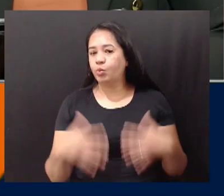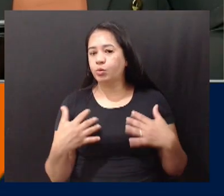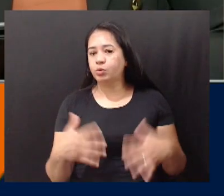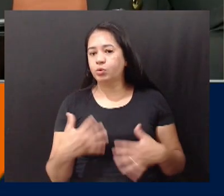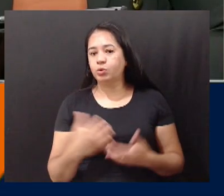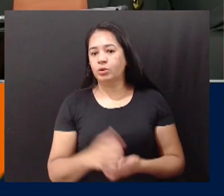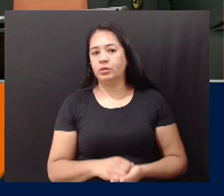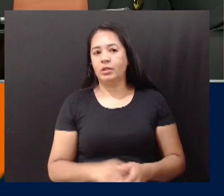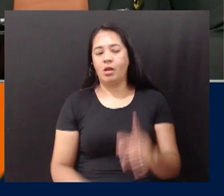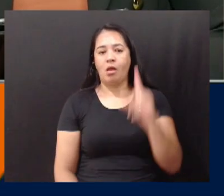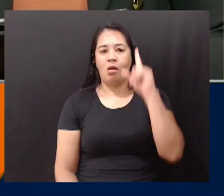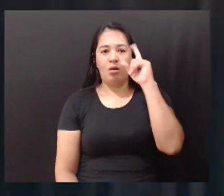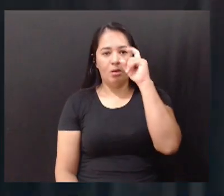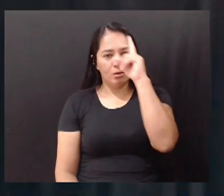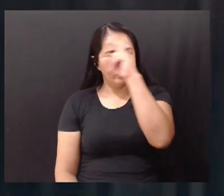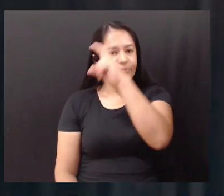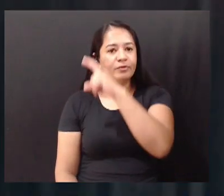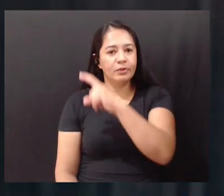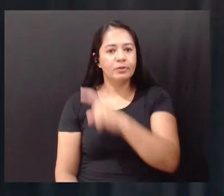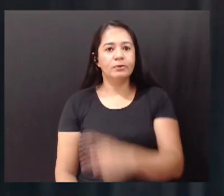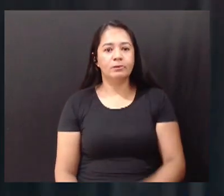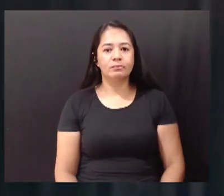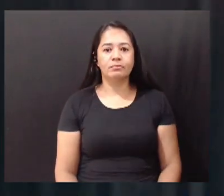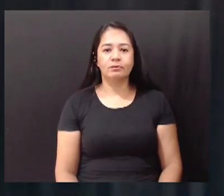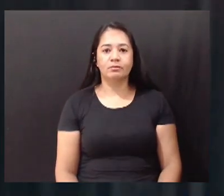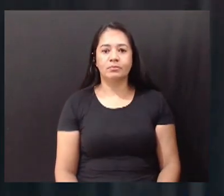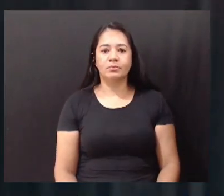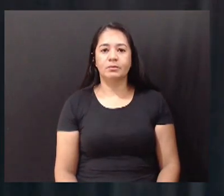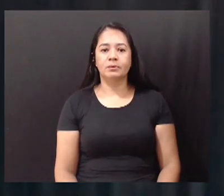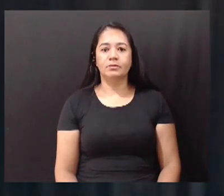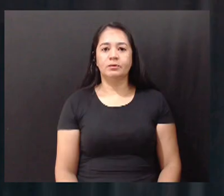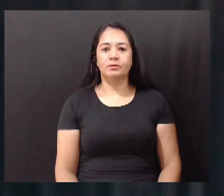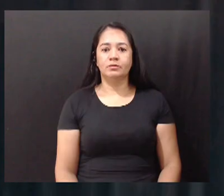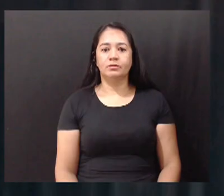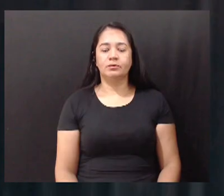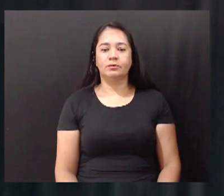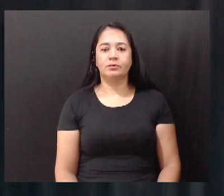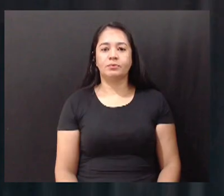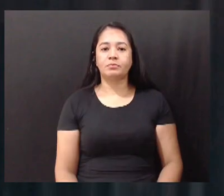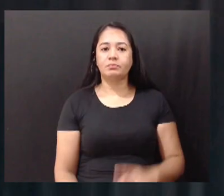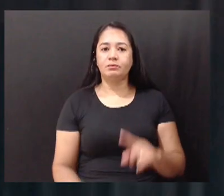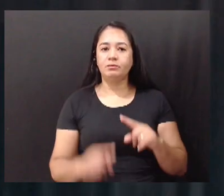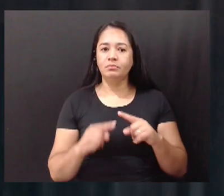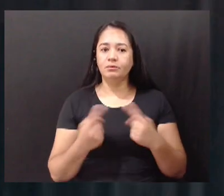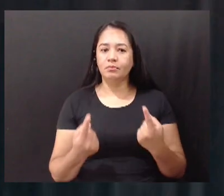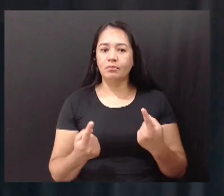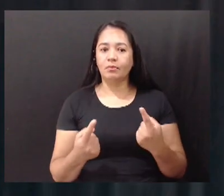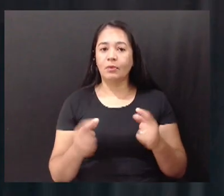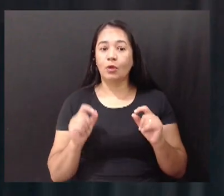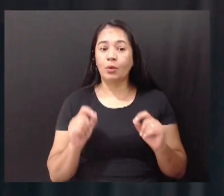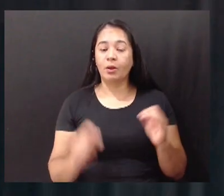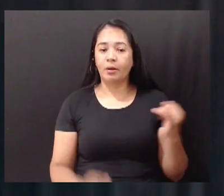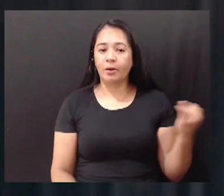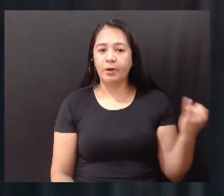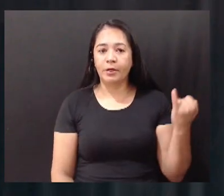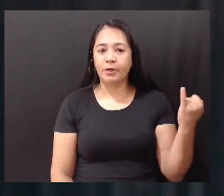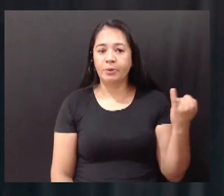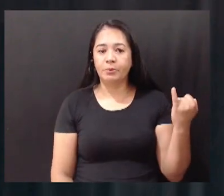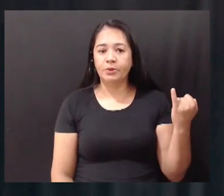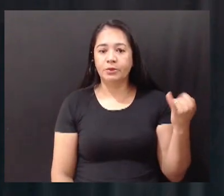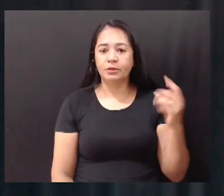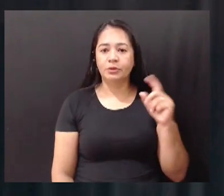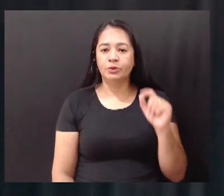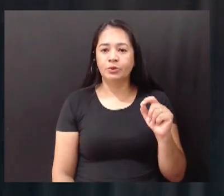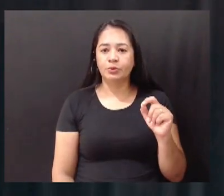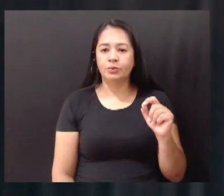difícil entender, mas eu acho que uma coisa importante da gente considerar também,